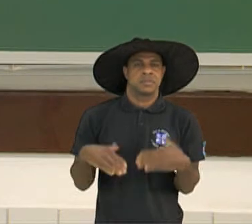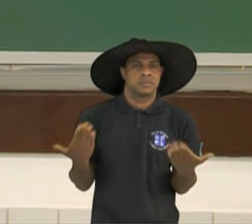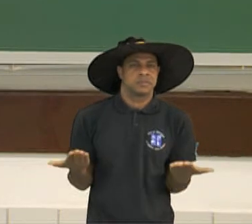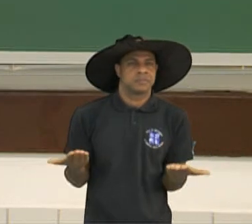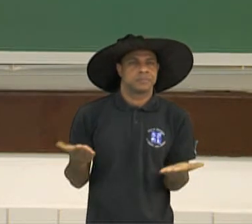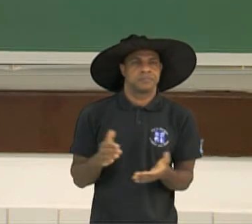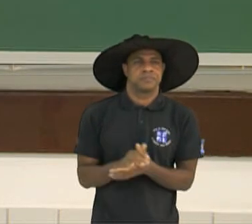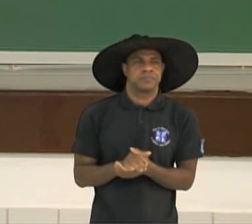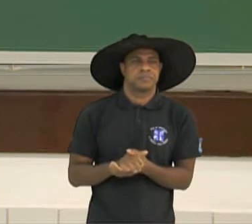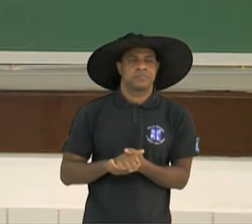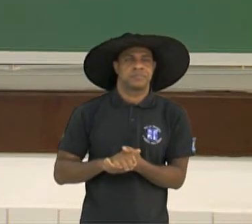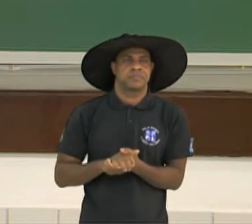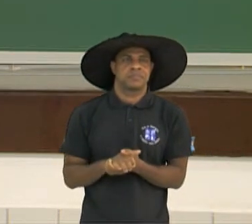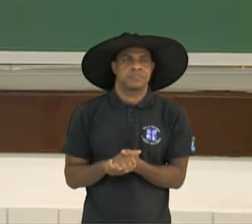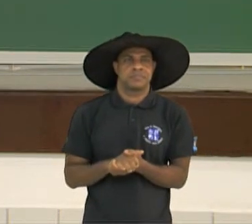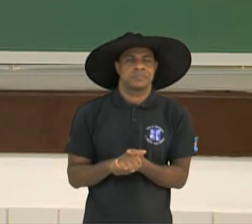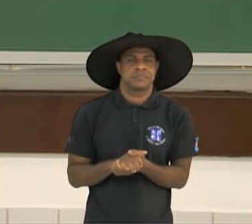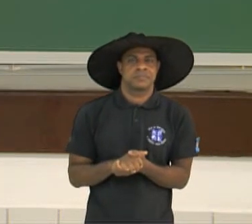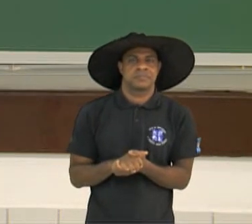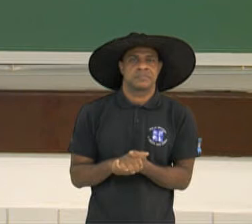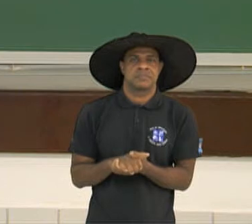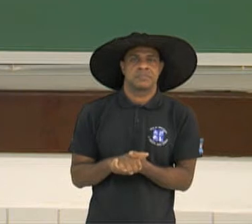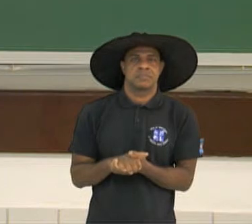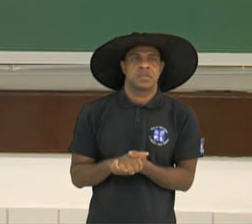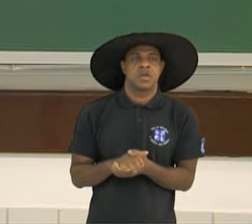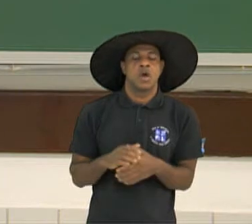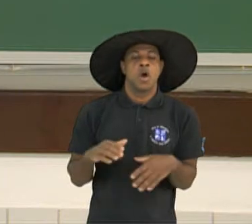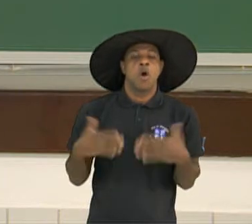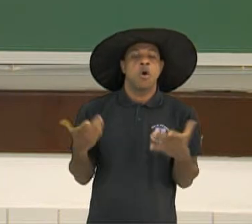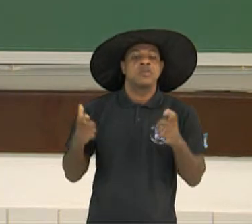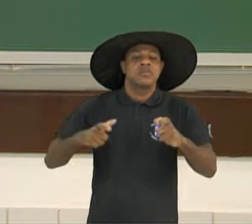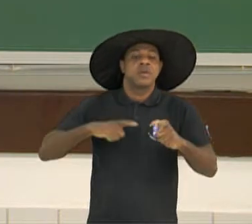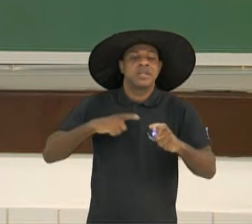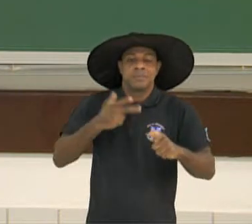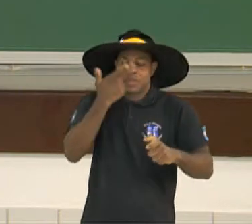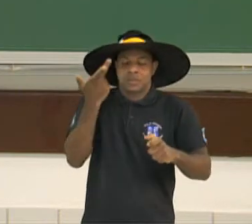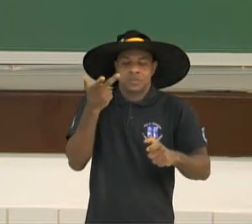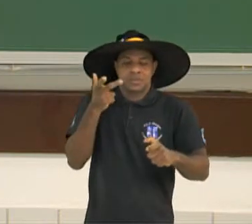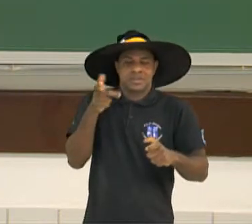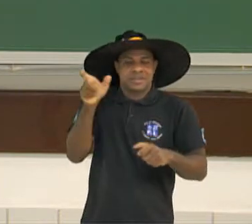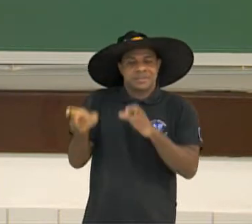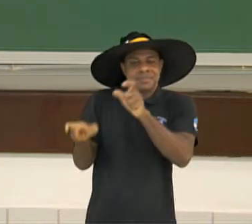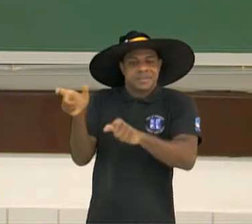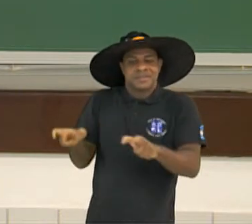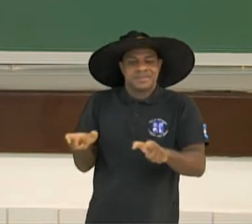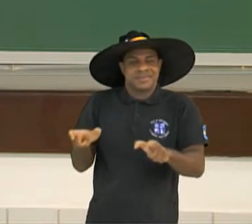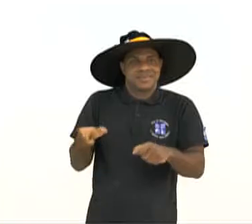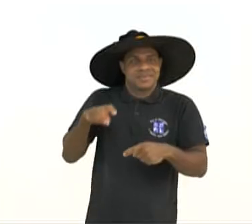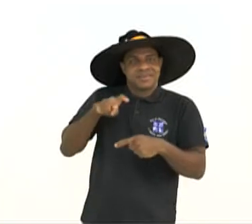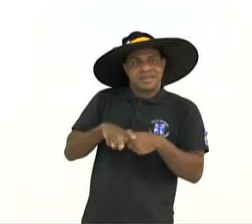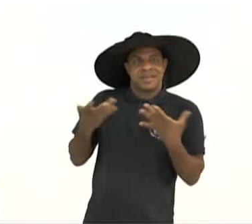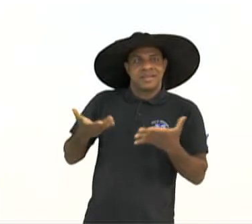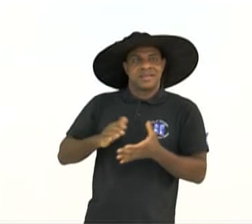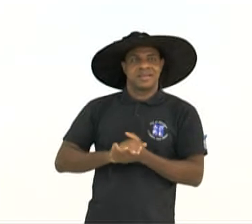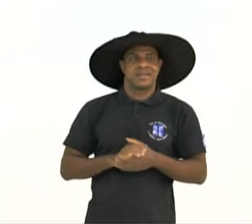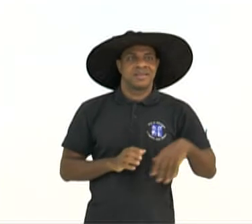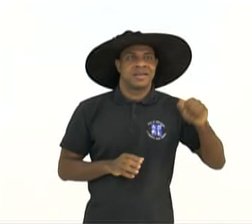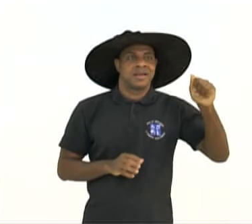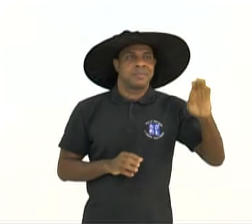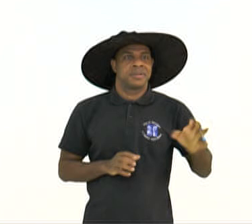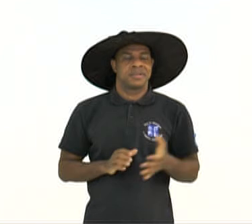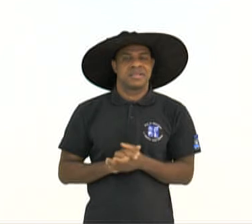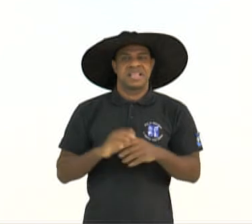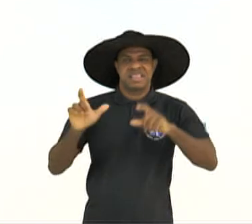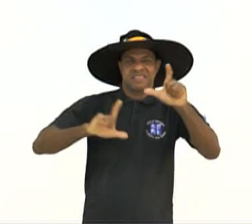Where were the people in the comic strip? Onde que estão os personagens da tirinha? In a museum, in the mall, or in